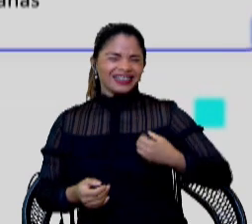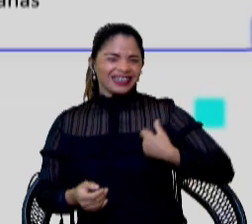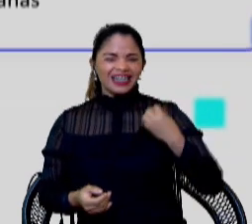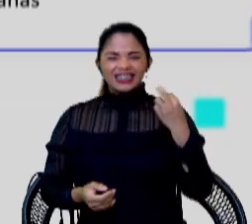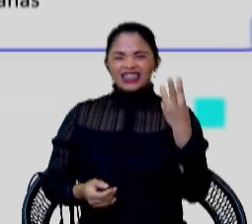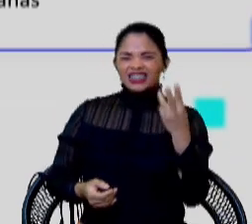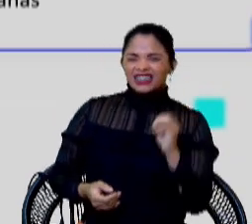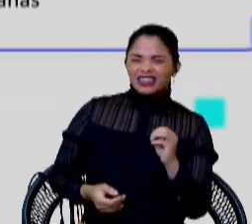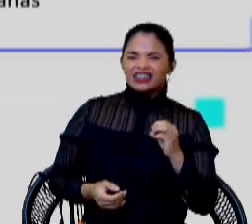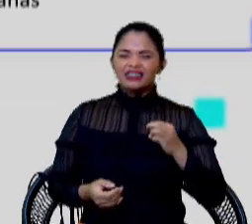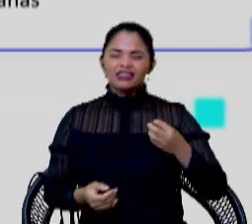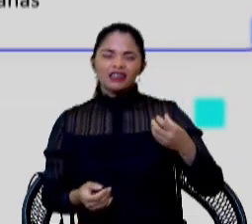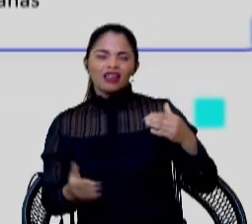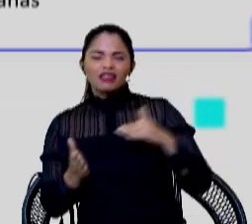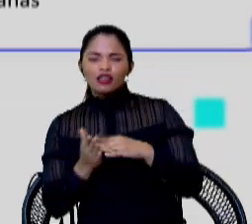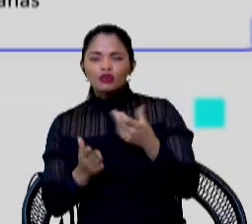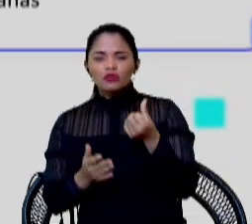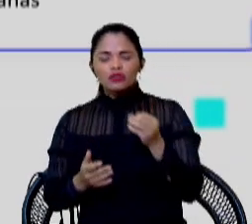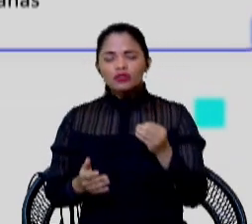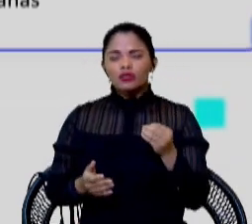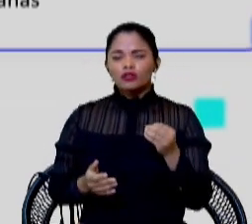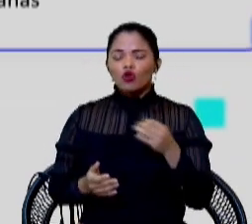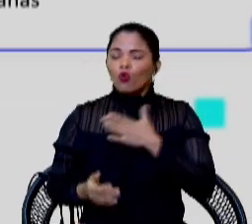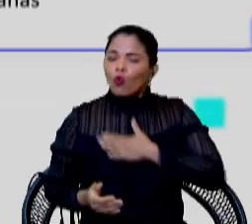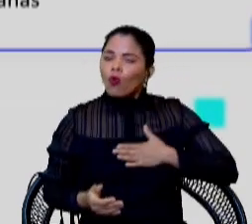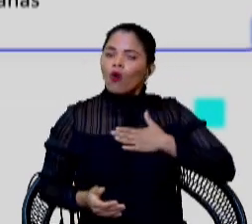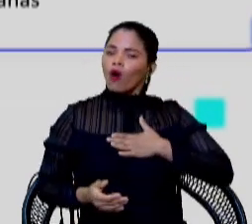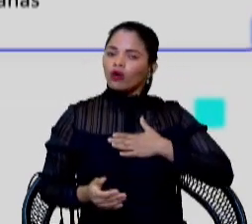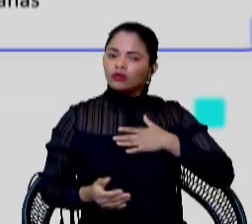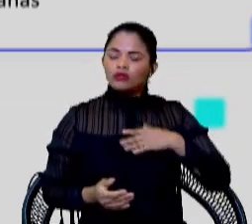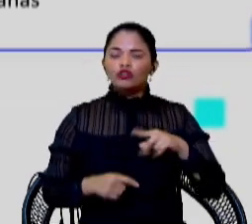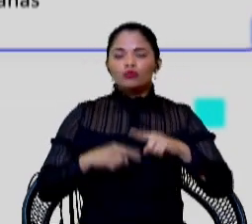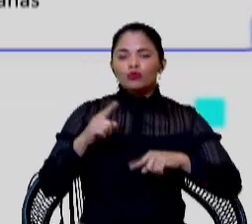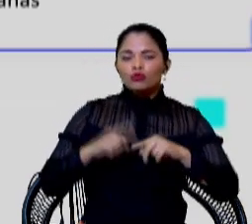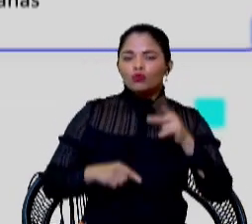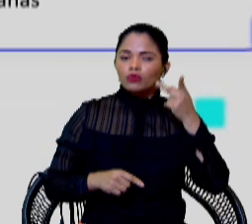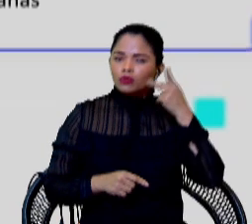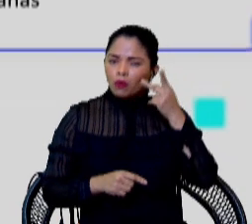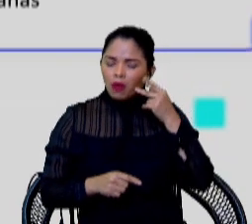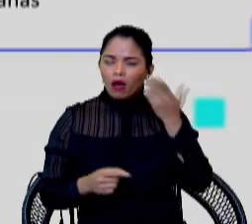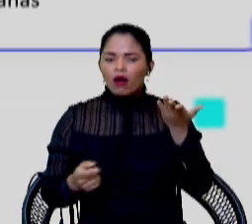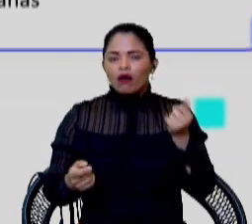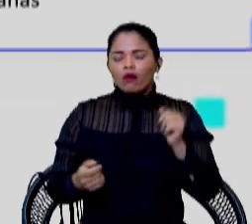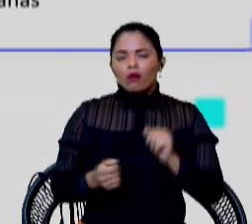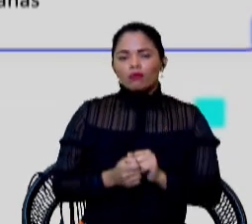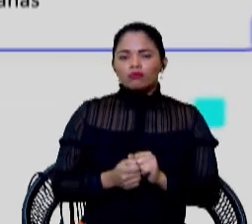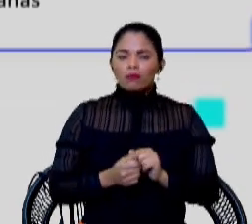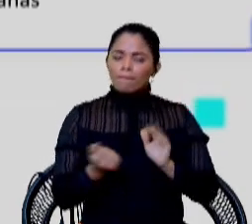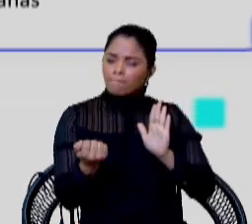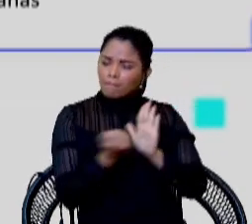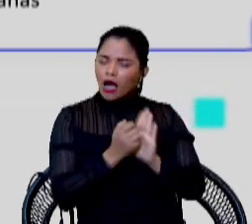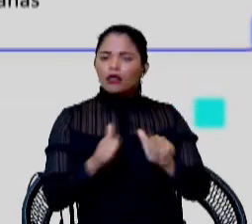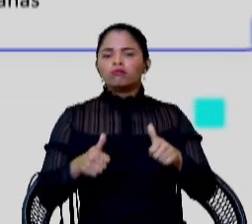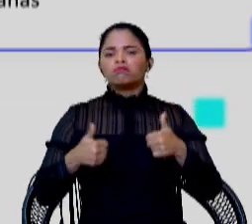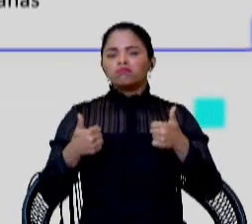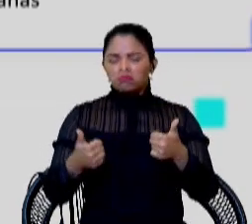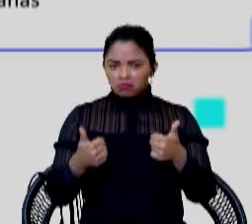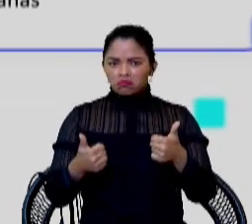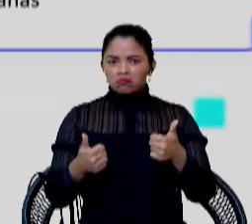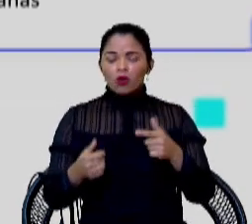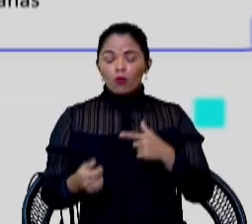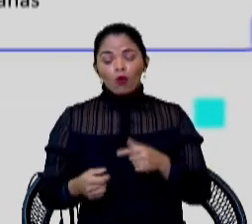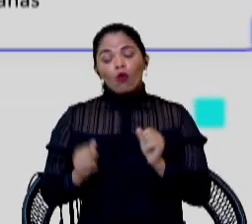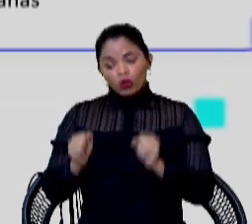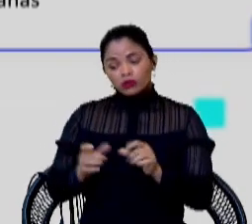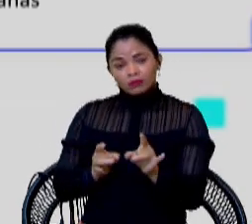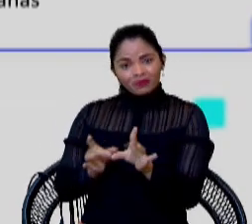anos, que têm interesses em produtos naturais, beleza, cosmético, marca A, marca B, então eu também posso conversar com isso.